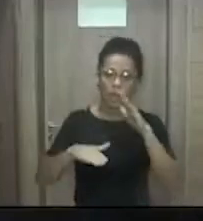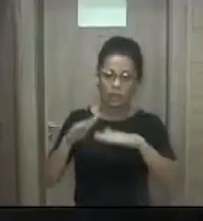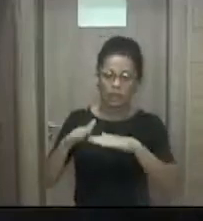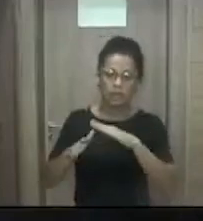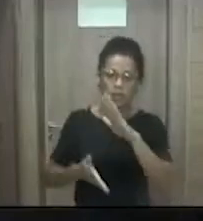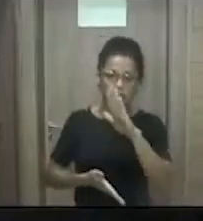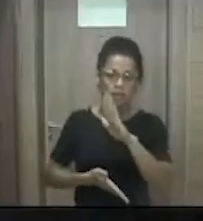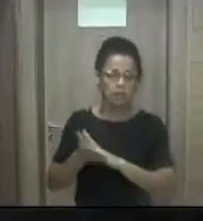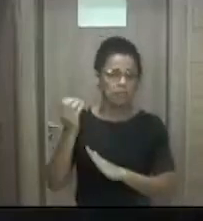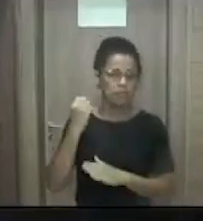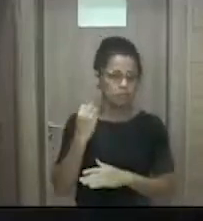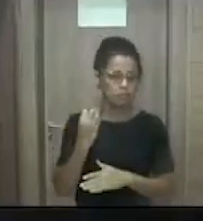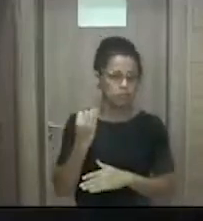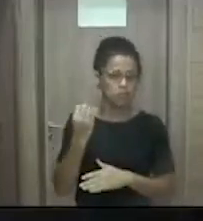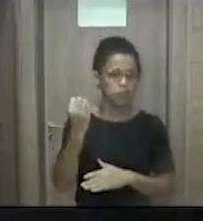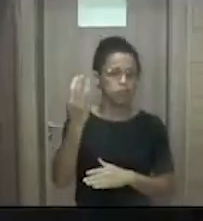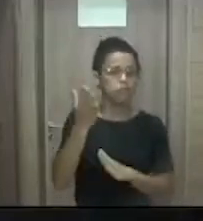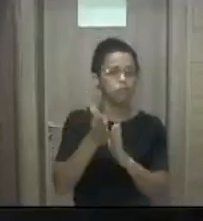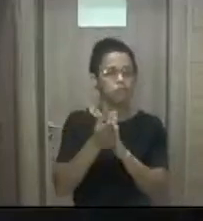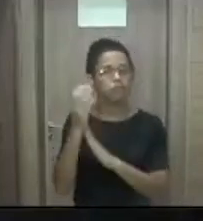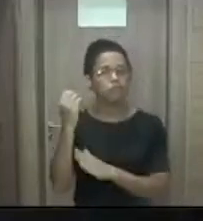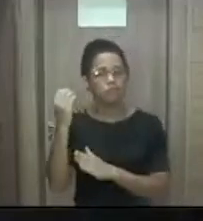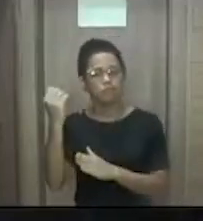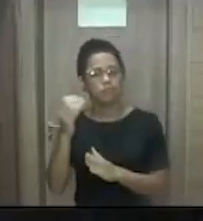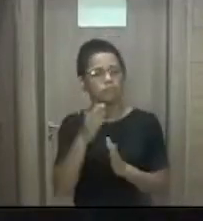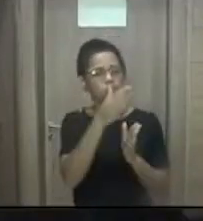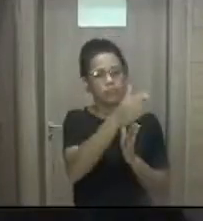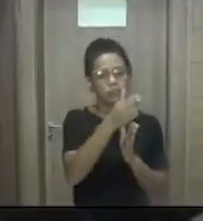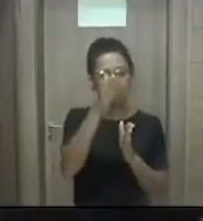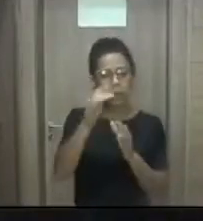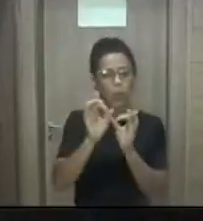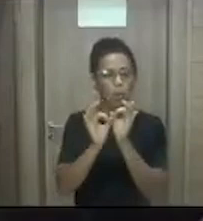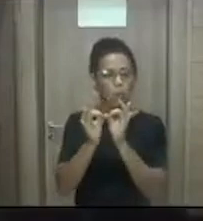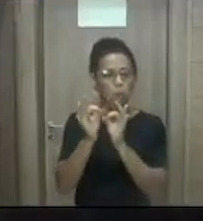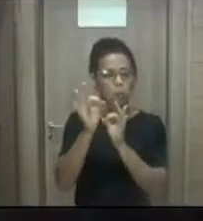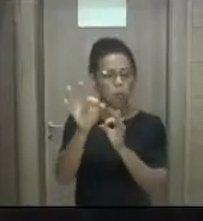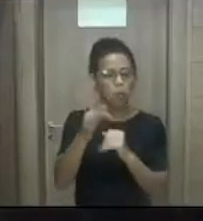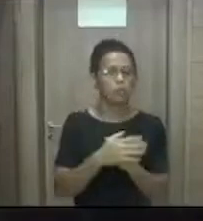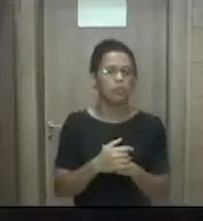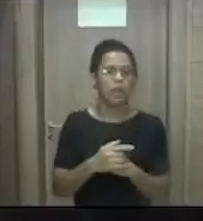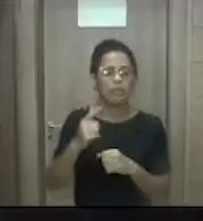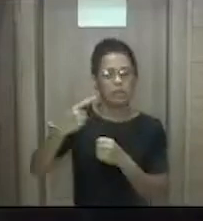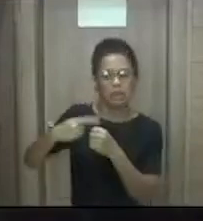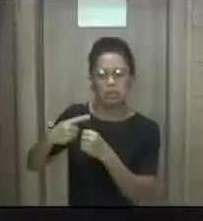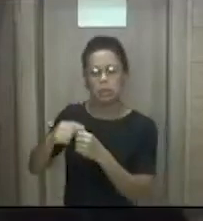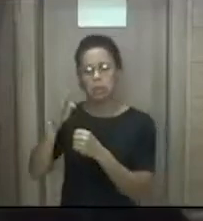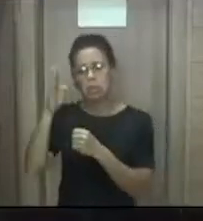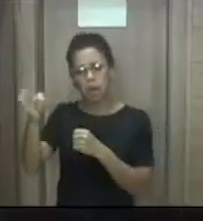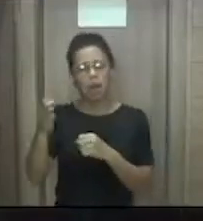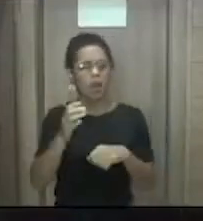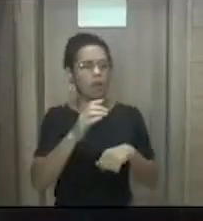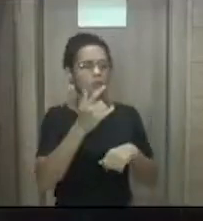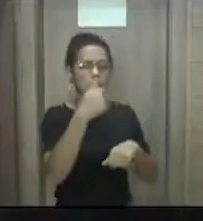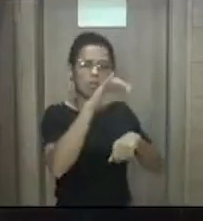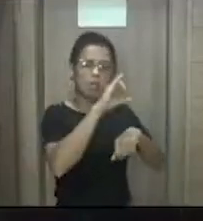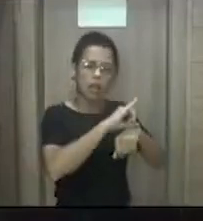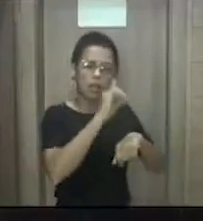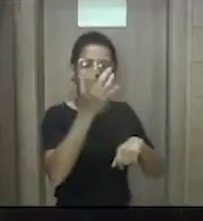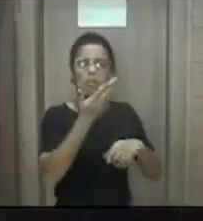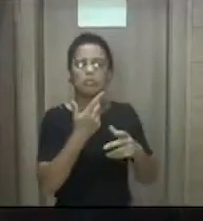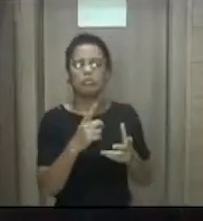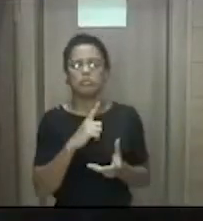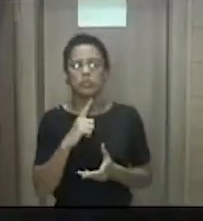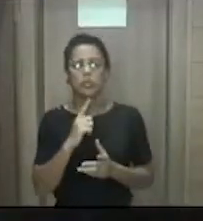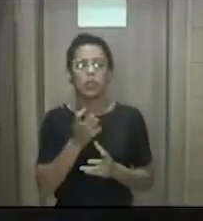tantos quilômetros, né, se dividindo, cada um de nós, na capital, no interior, para a gente conhecer as realidades, visitar as